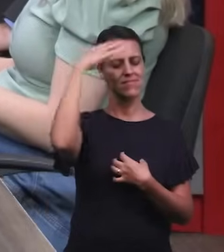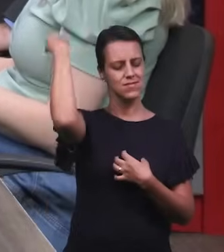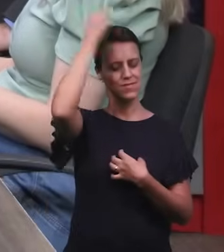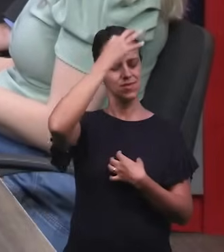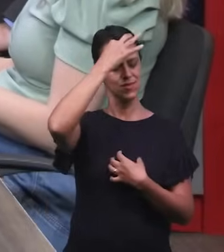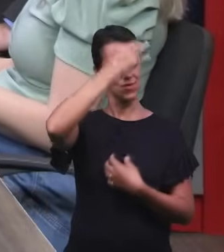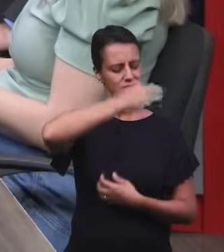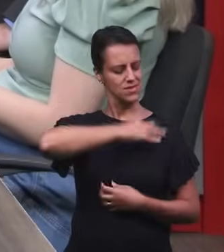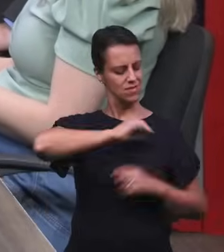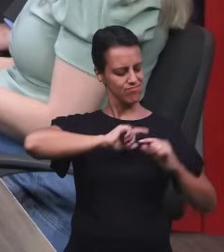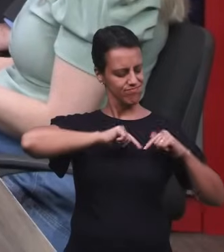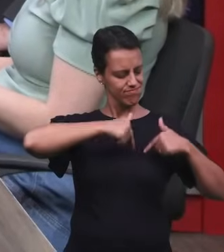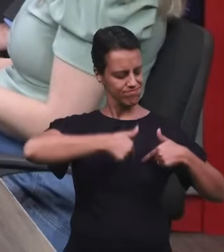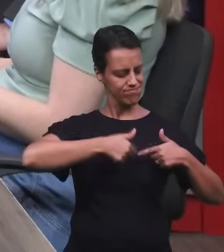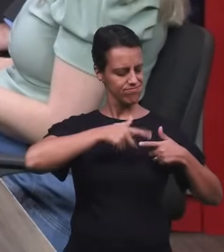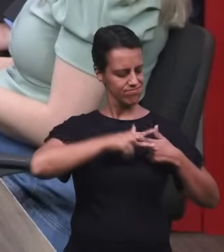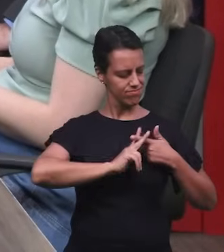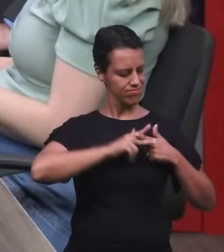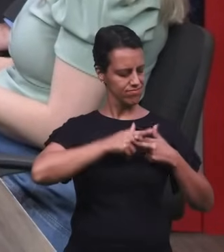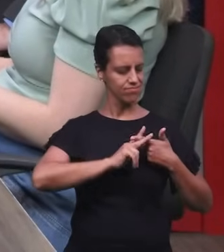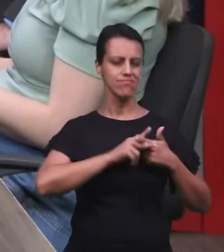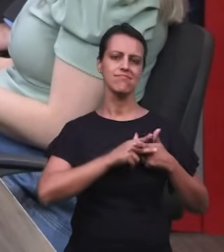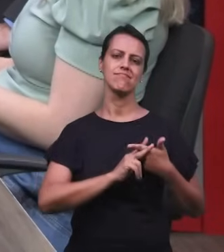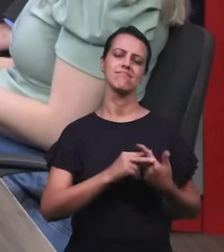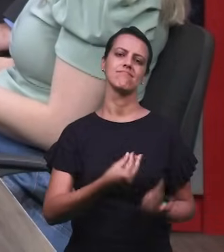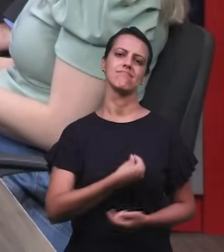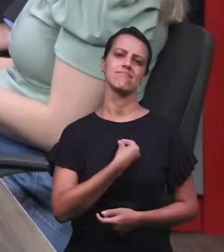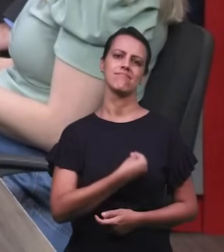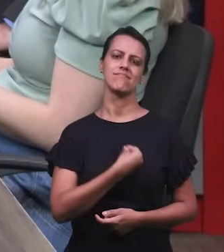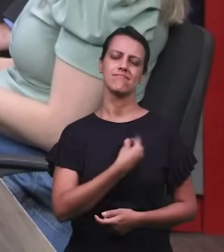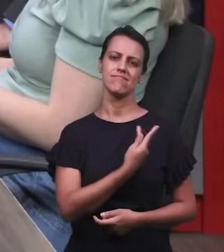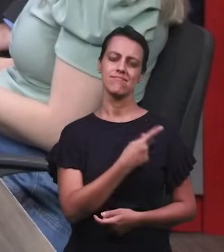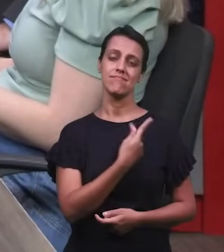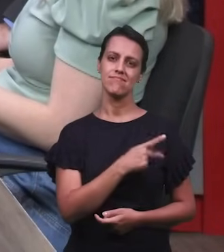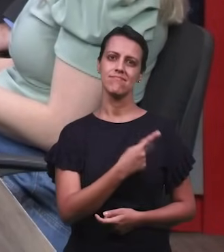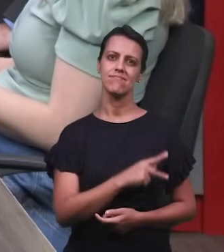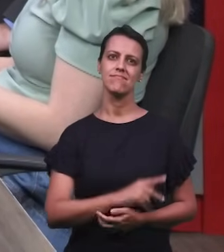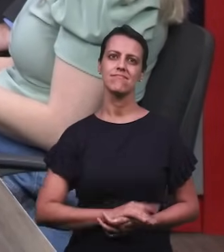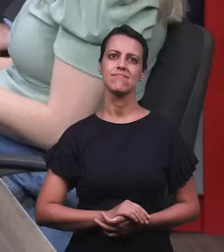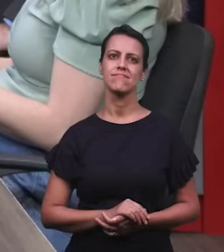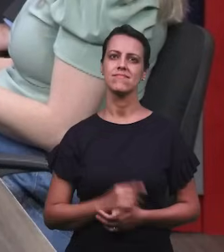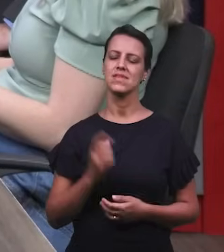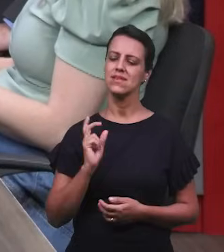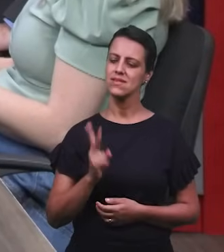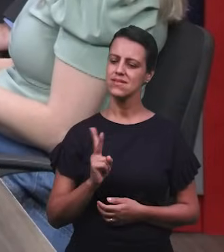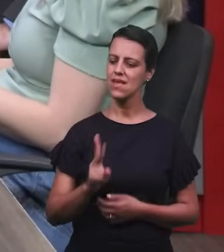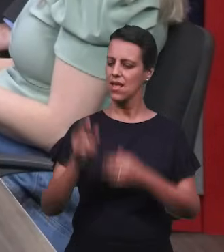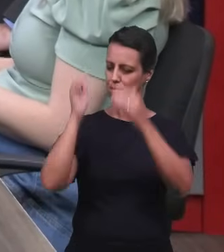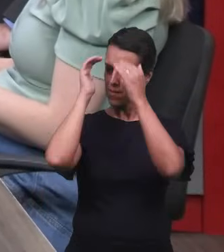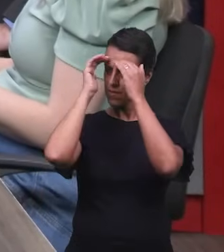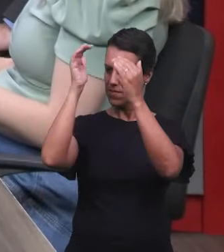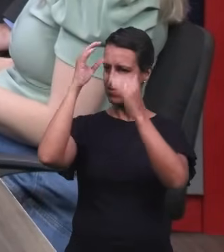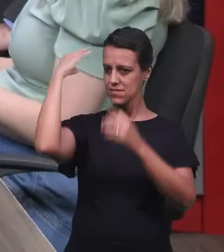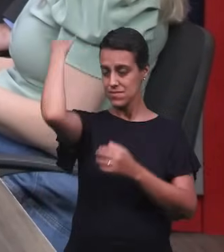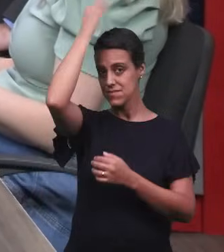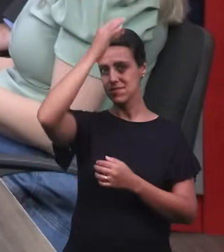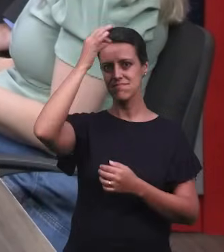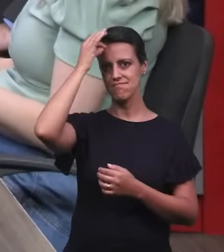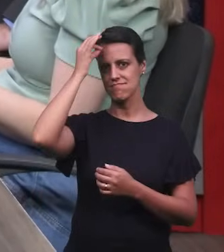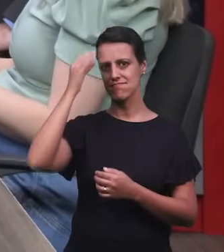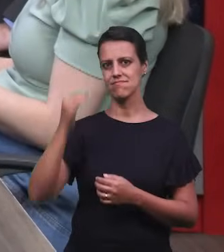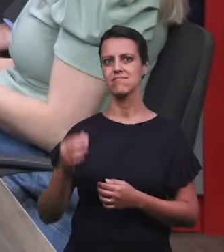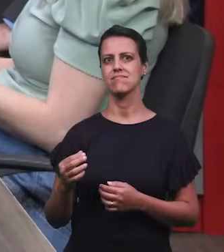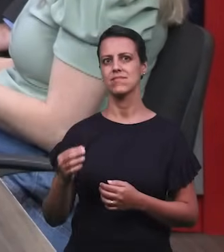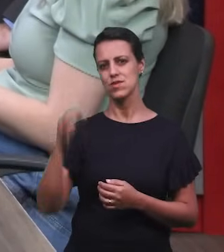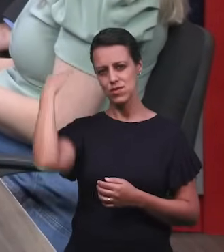que ele move todas as coisas ali e nos deixa sempre na presença do Senhor sem nenhum caminho errado.